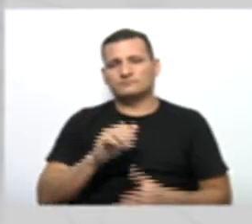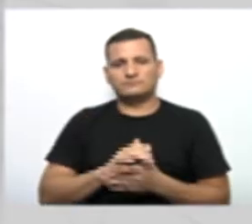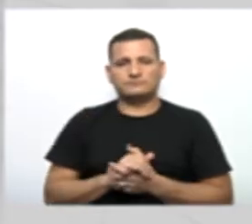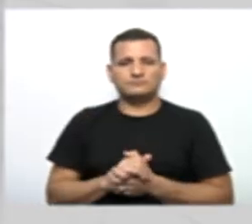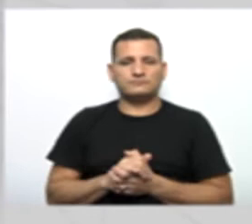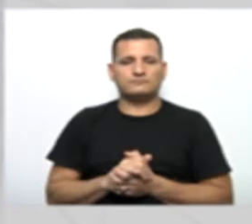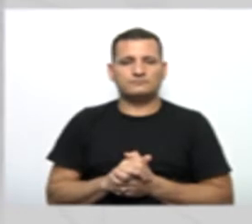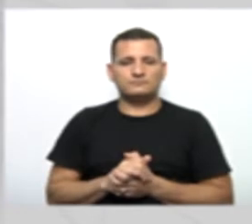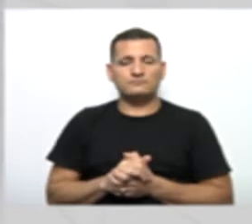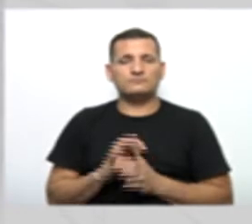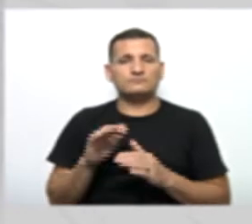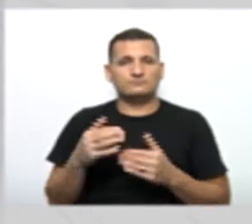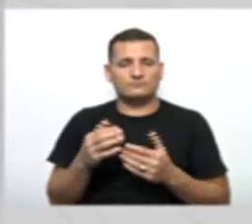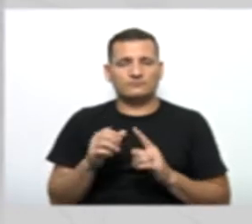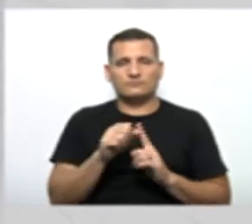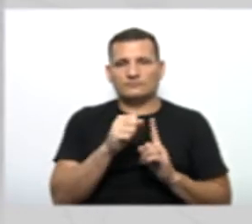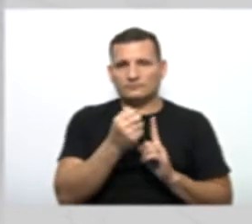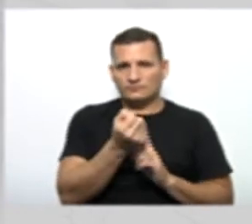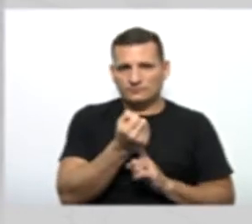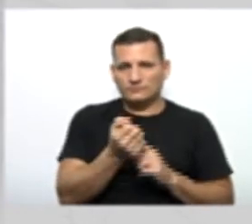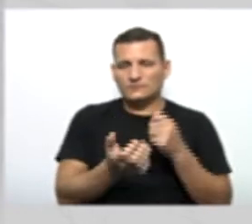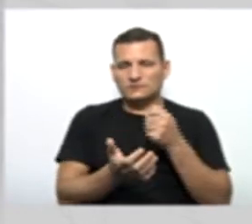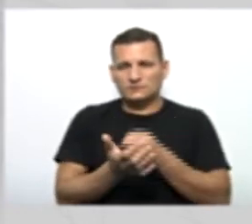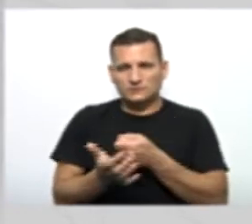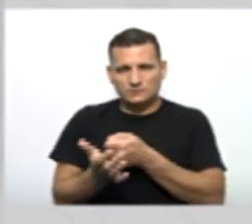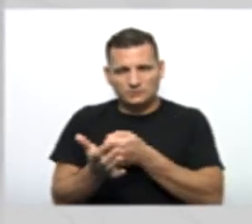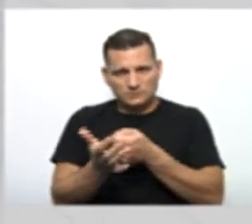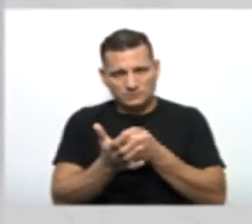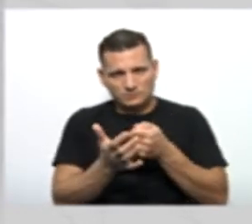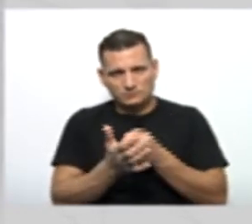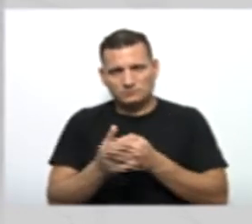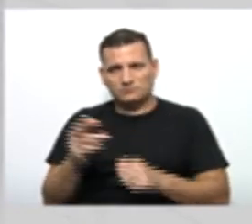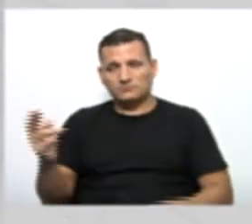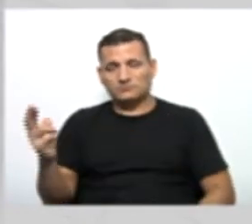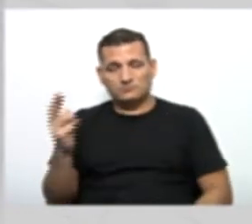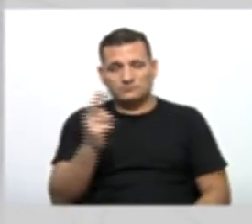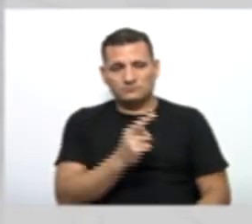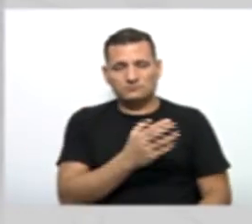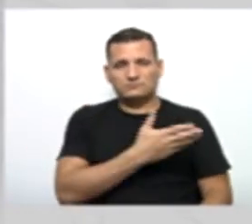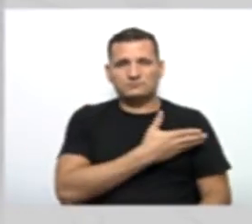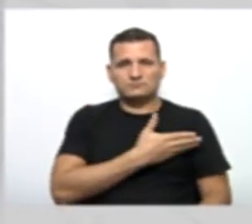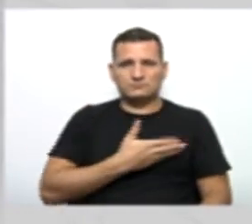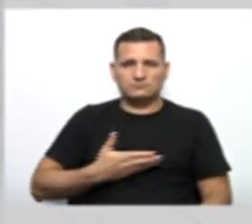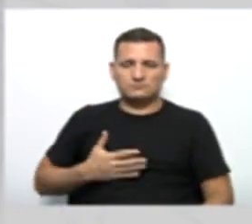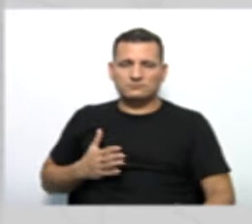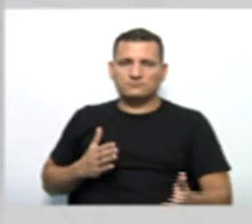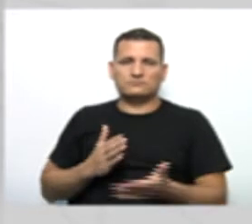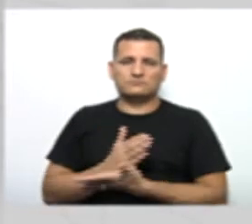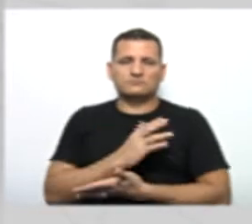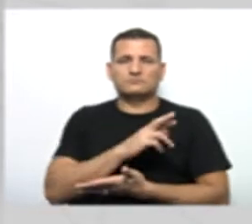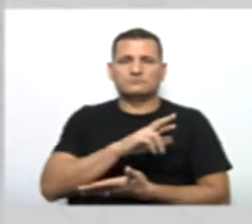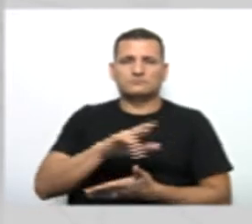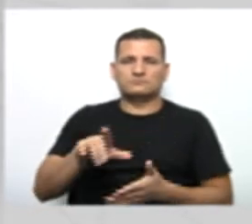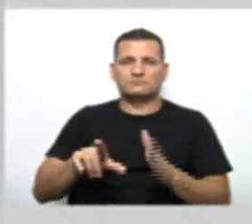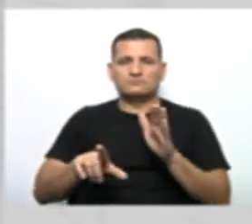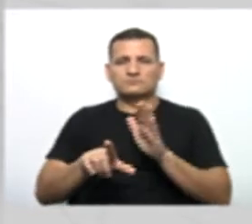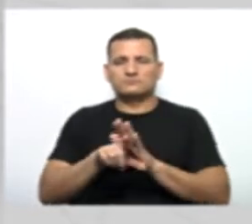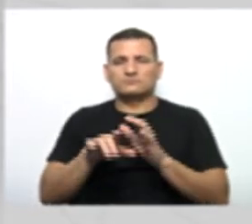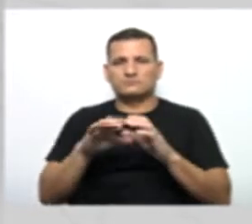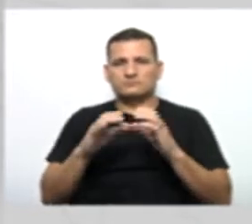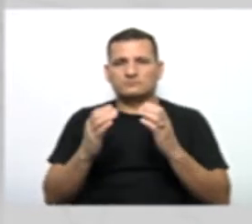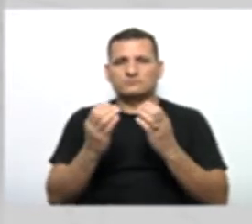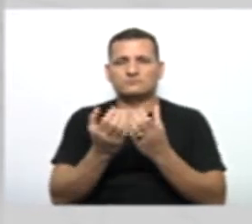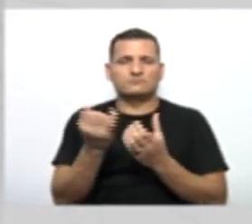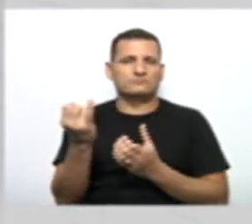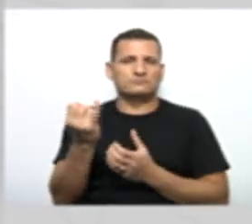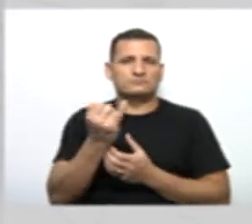à exigência da sociedade, o governo aprovou várias leis e conferências importantes